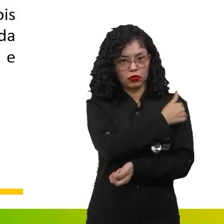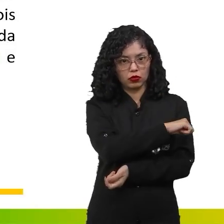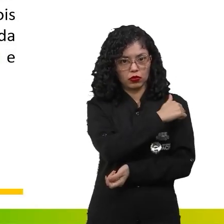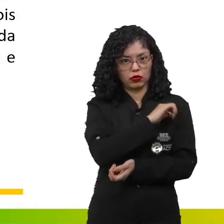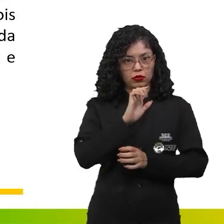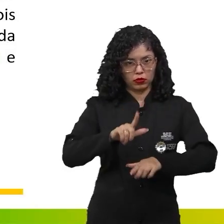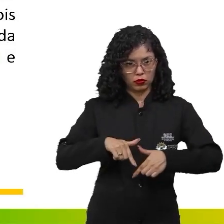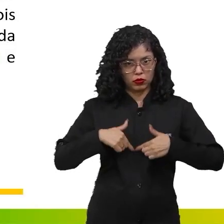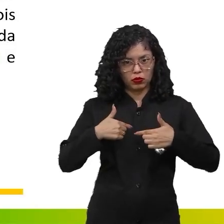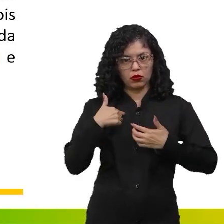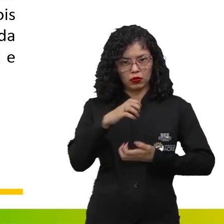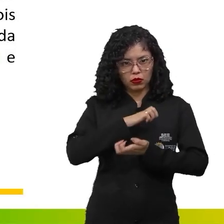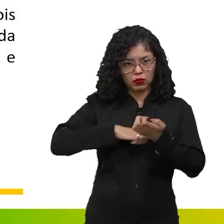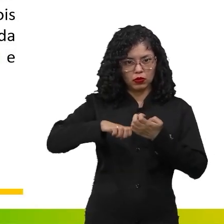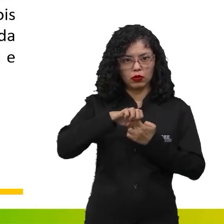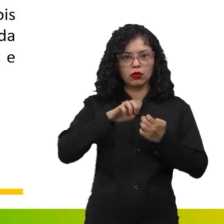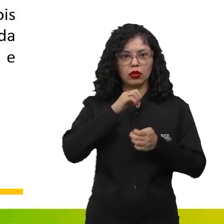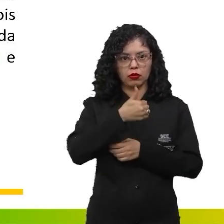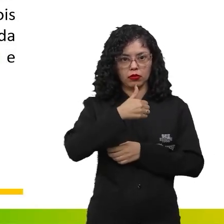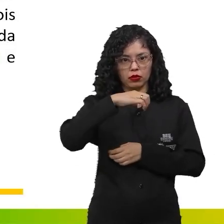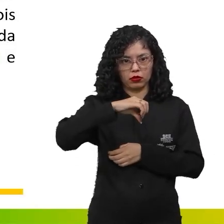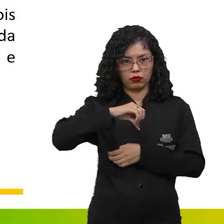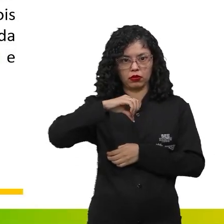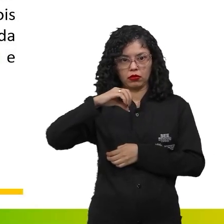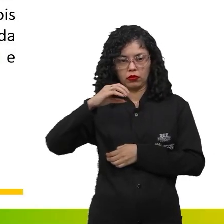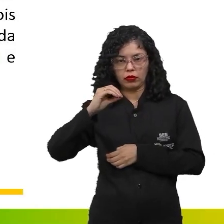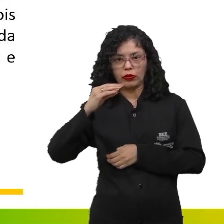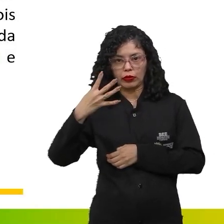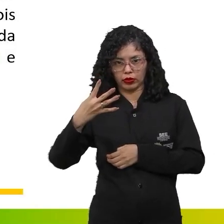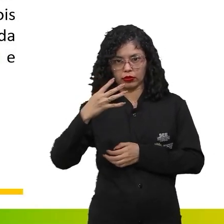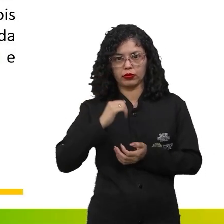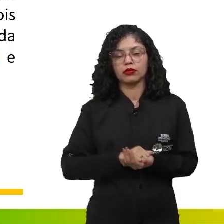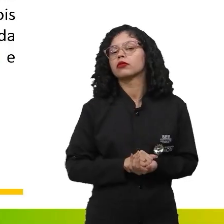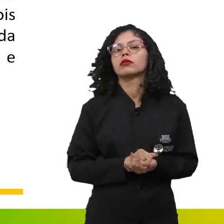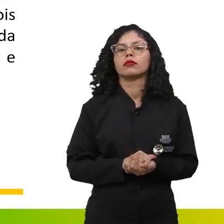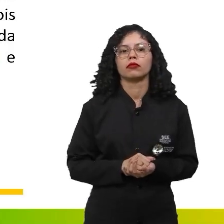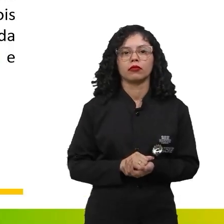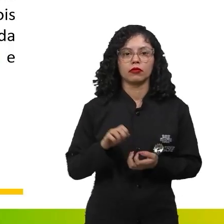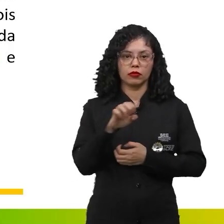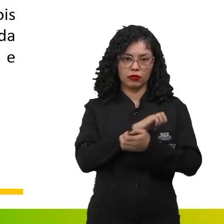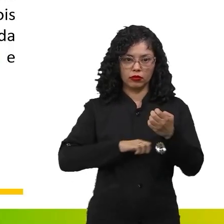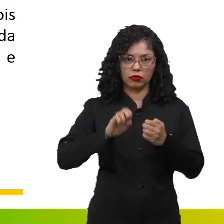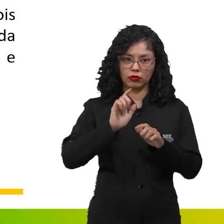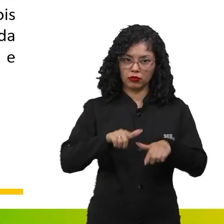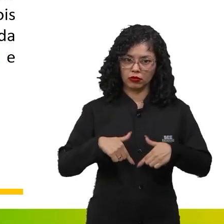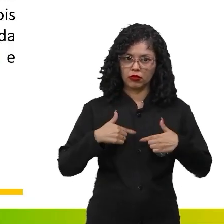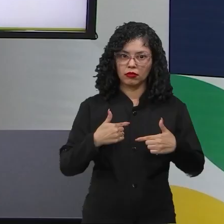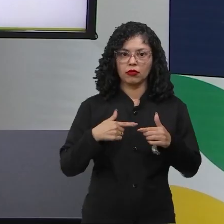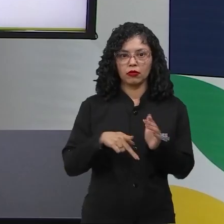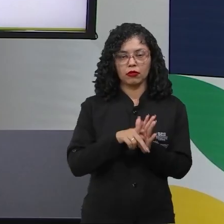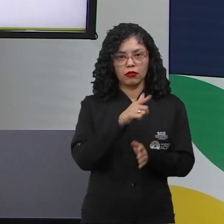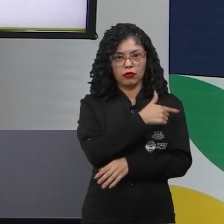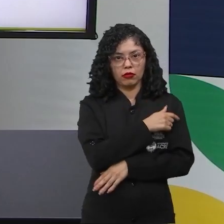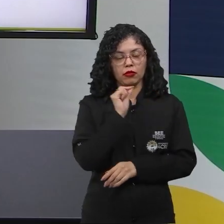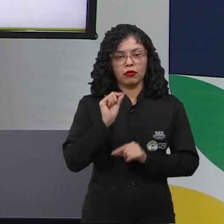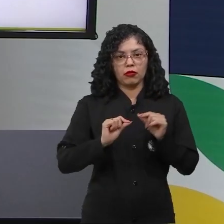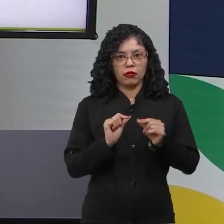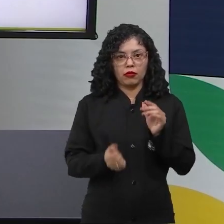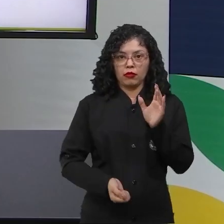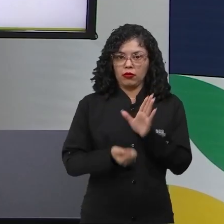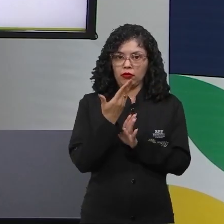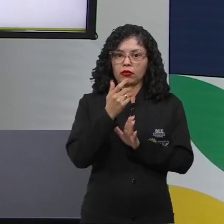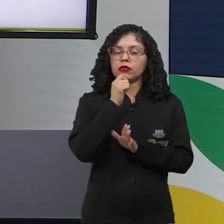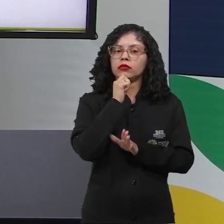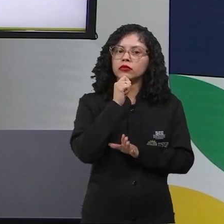durante a revolta da vacina em 1904. A revolta da vacina, pessoal, ela